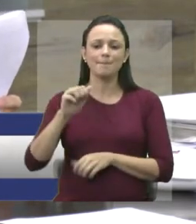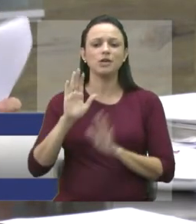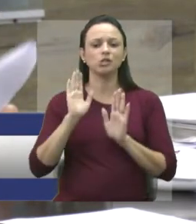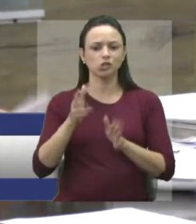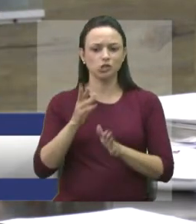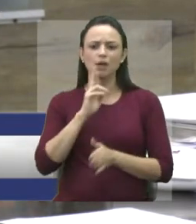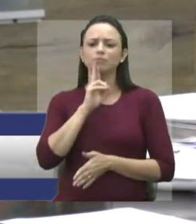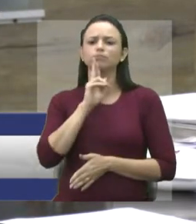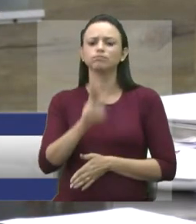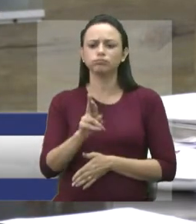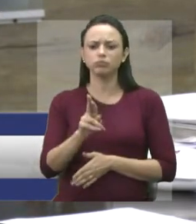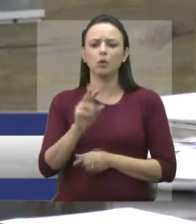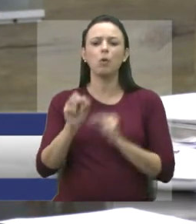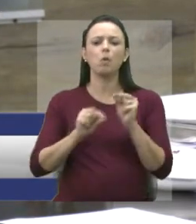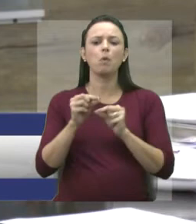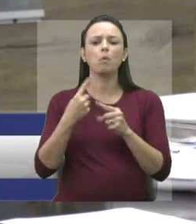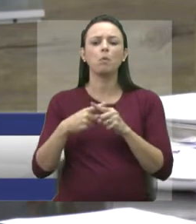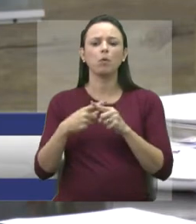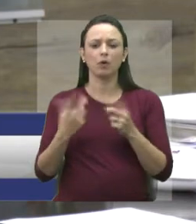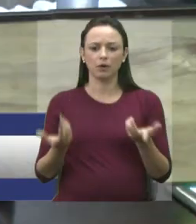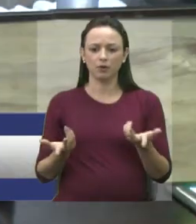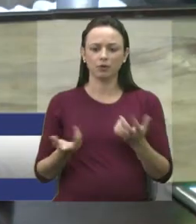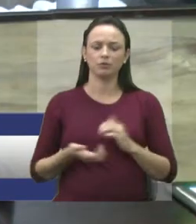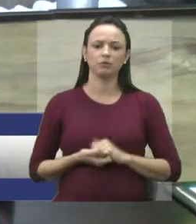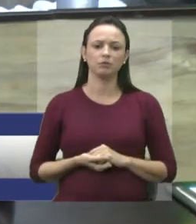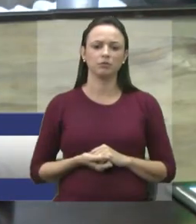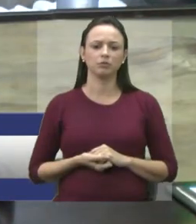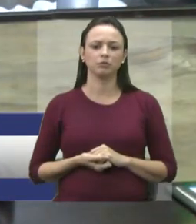relação à questão?